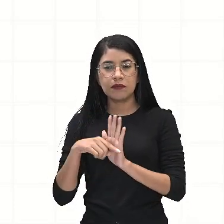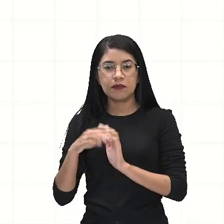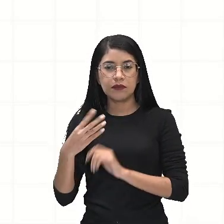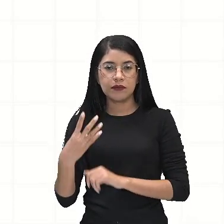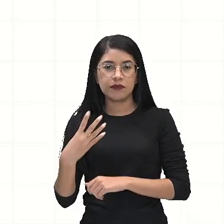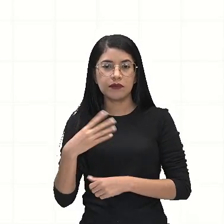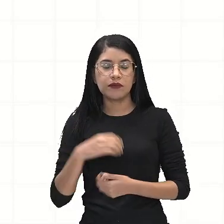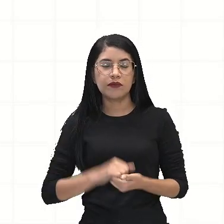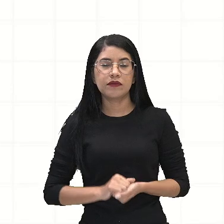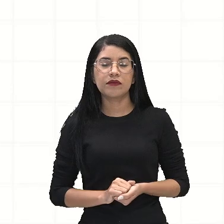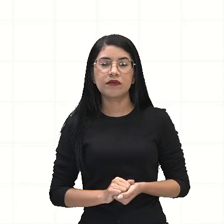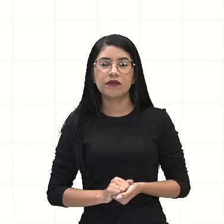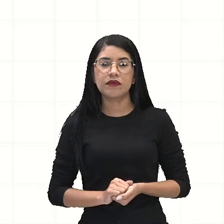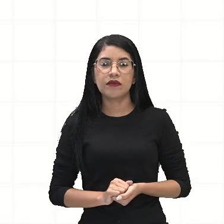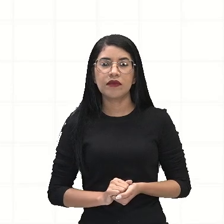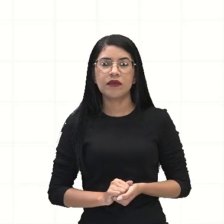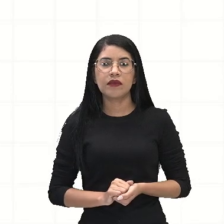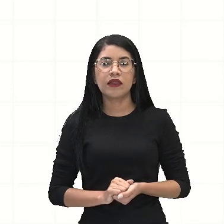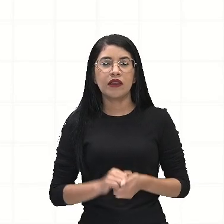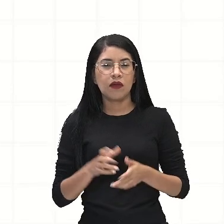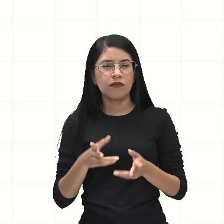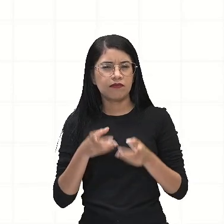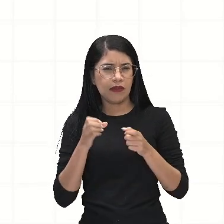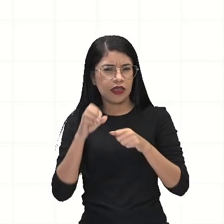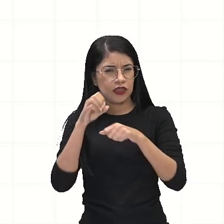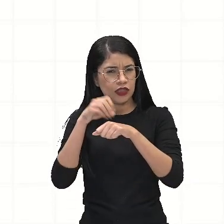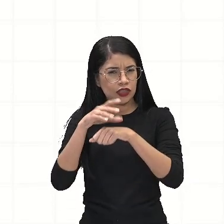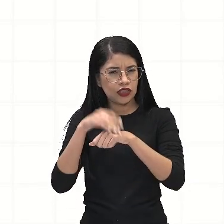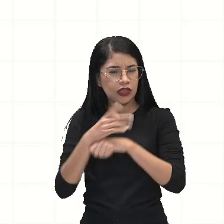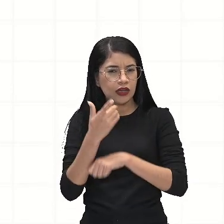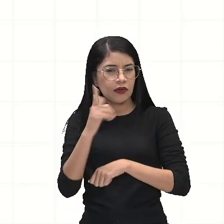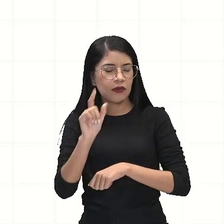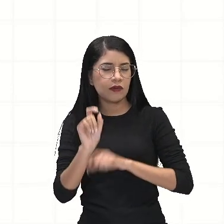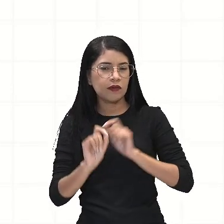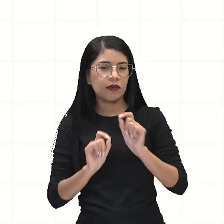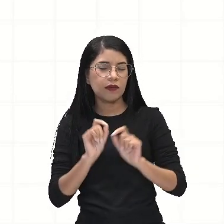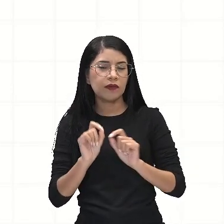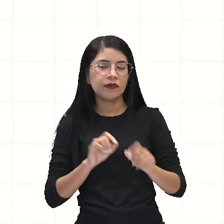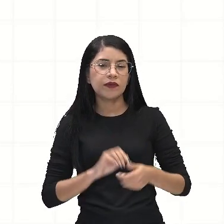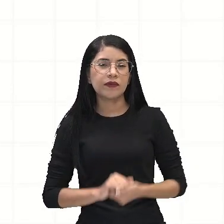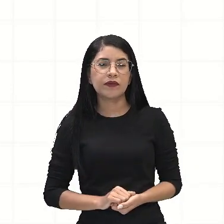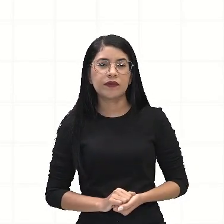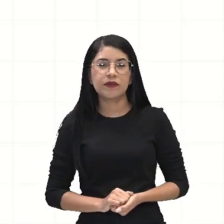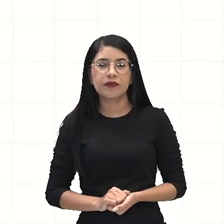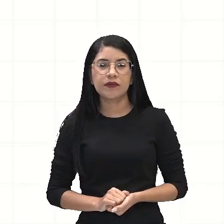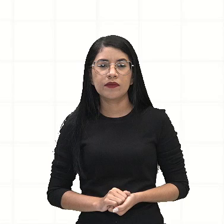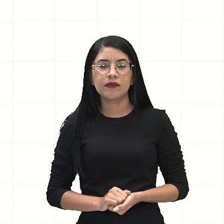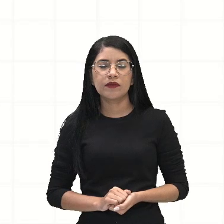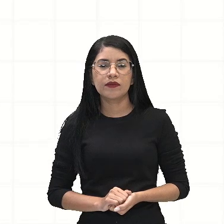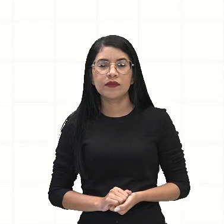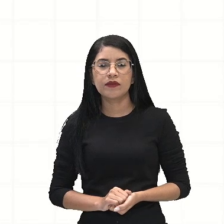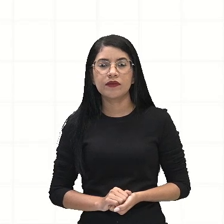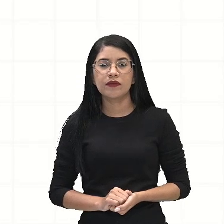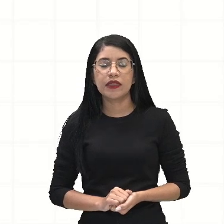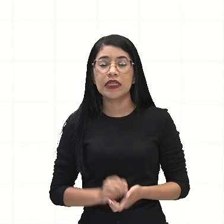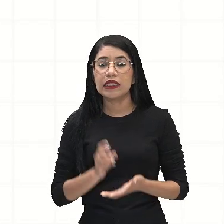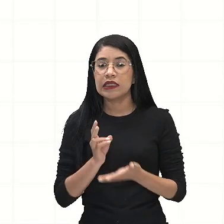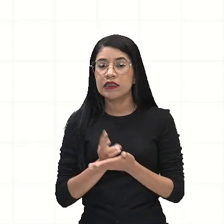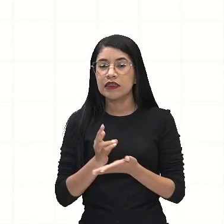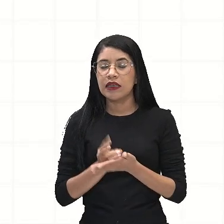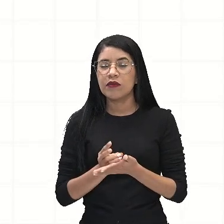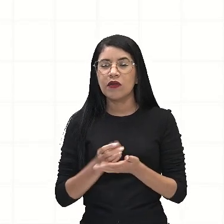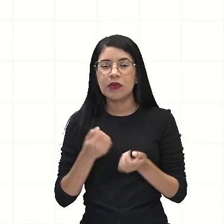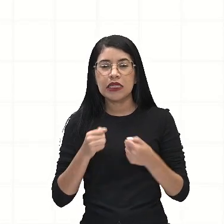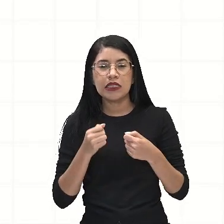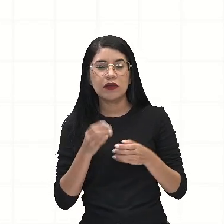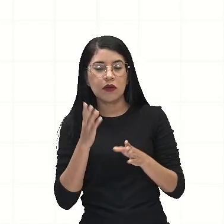bem? Então, pega logo essa visão. Quer mais uma dica? A outra dica é, toda vez que eu quero saber o